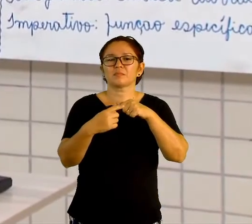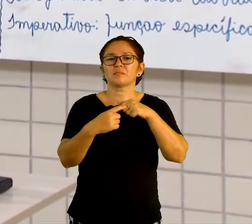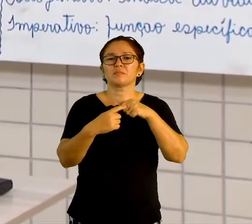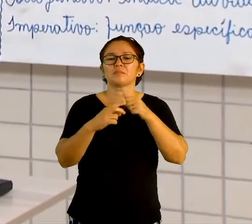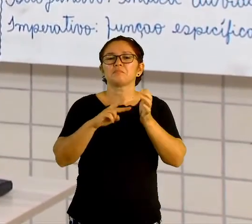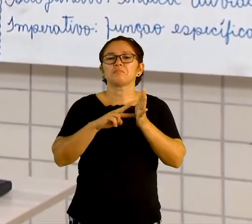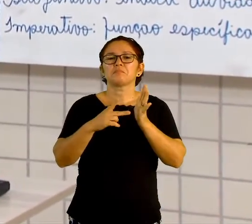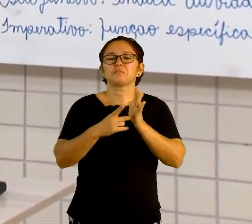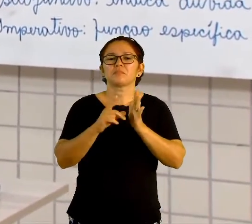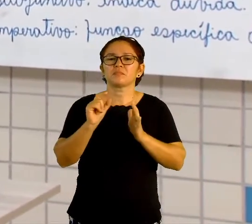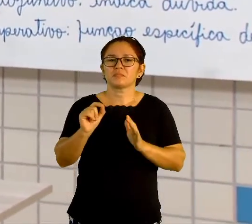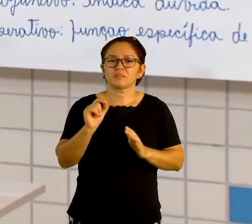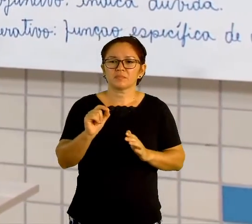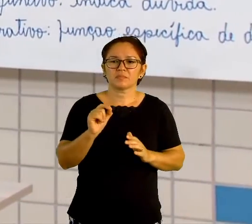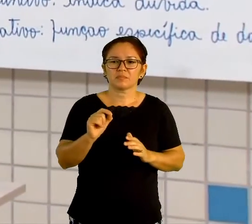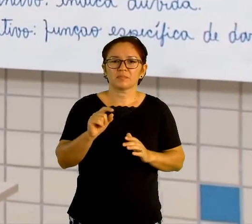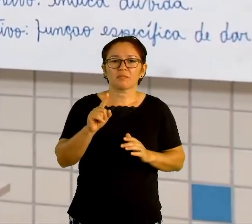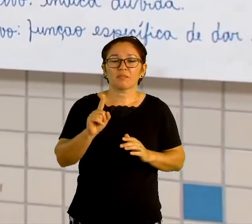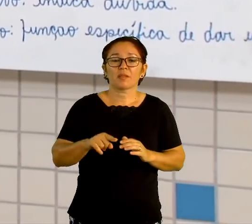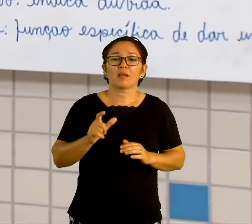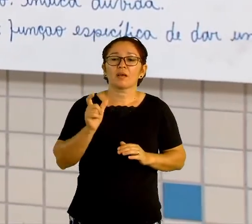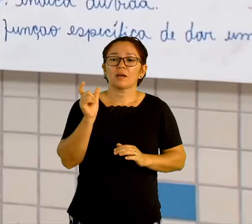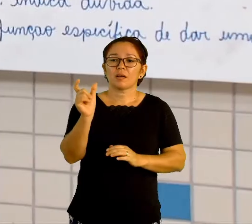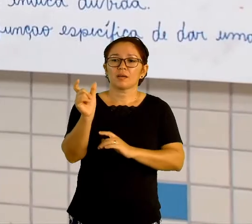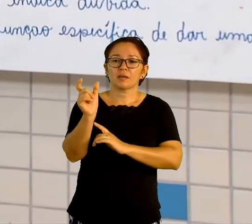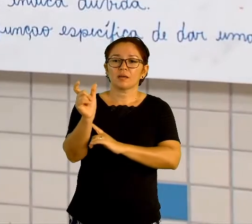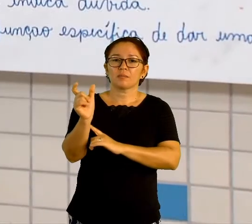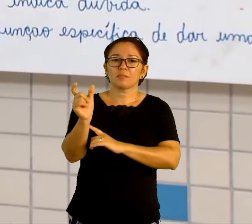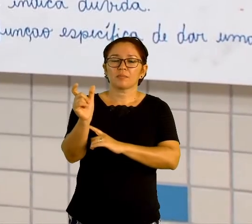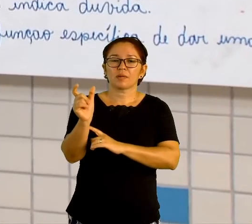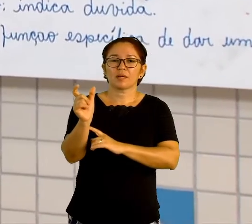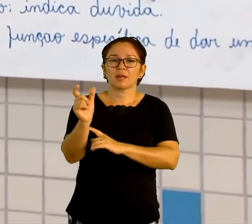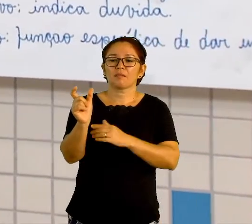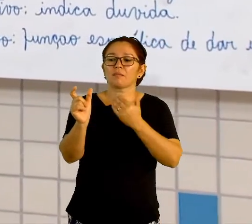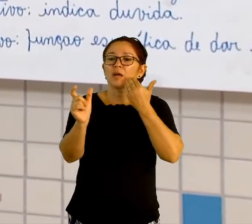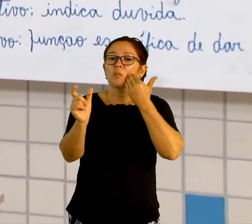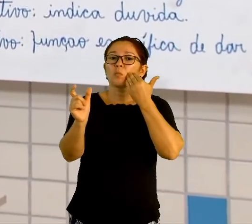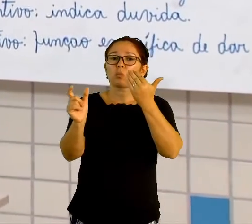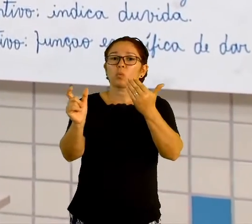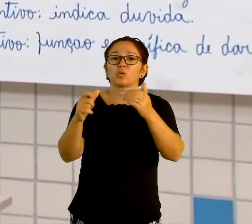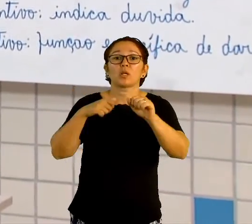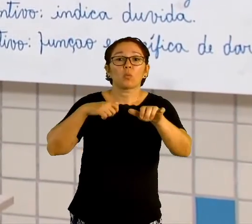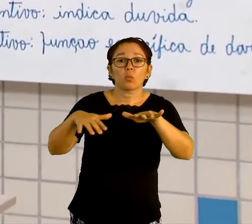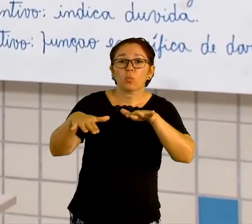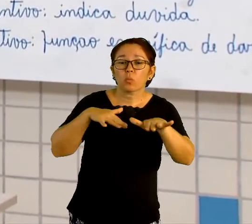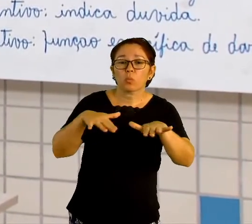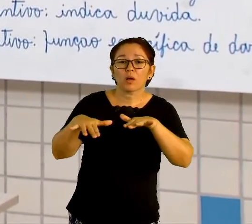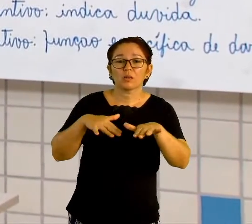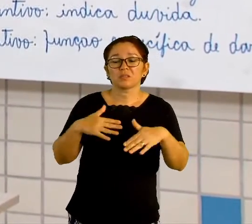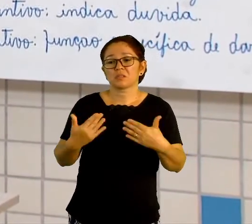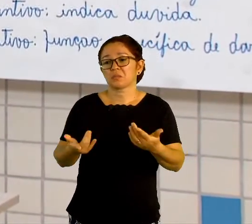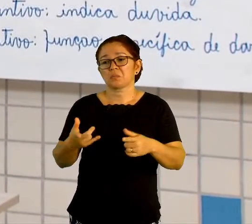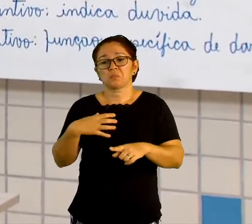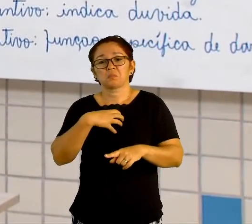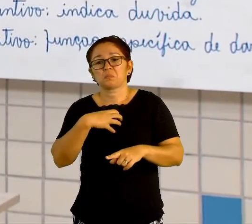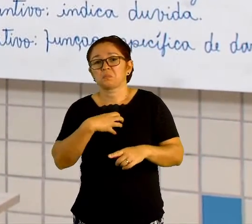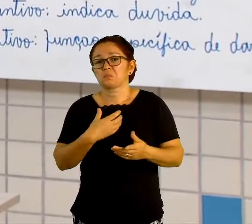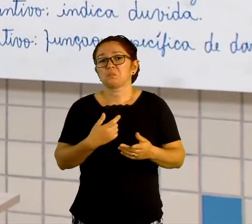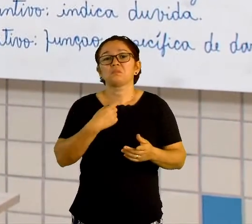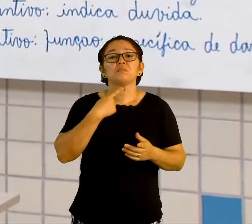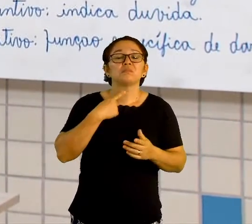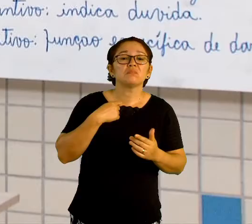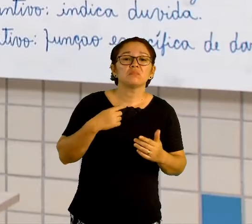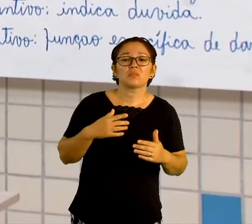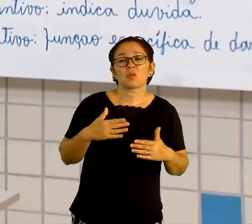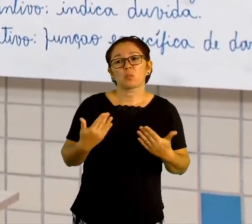são palavras responsáveis por expressar uma ação, um estado, um desejo ou